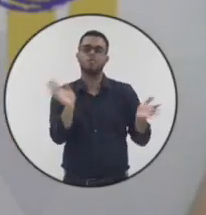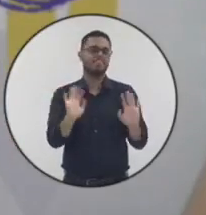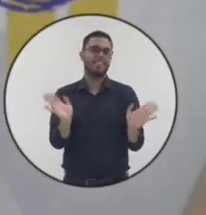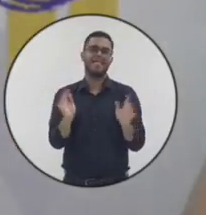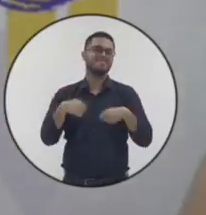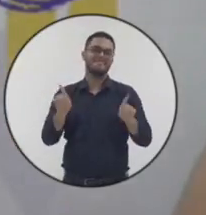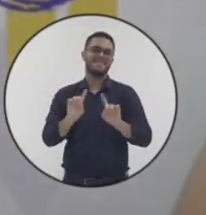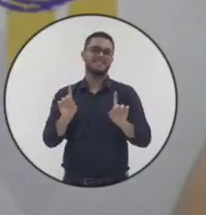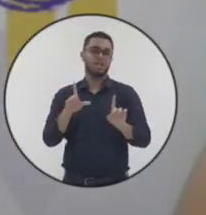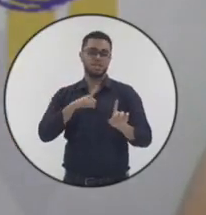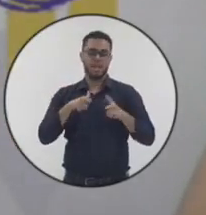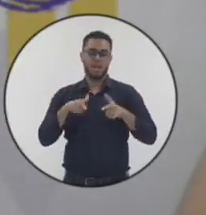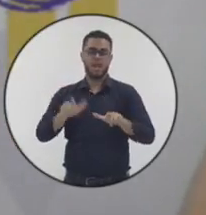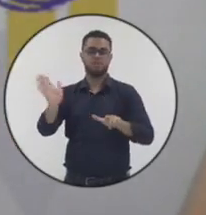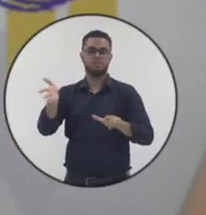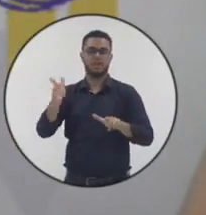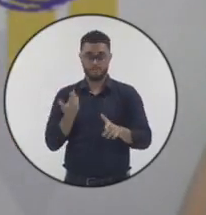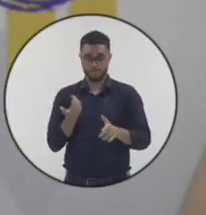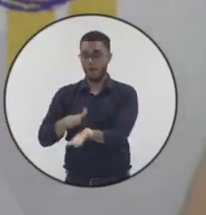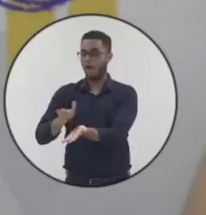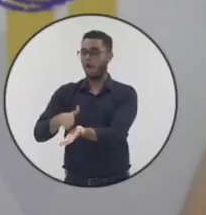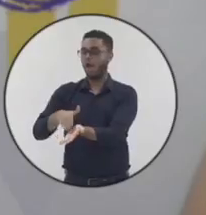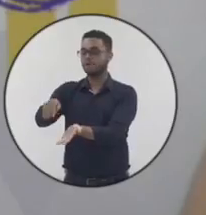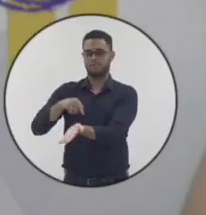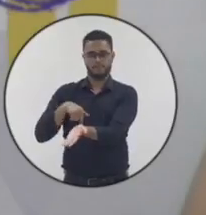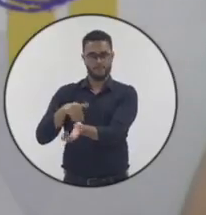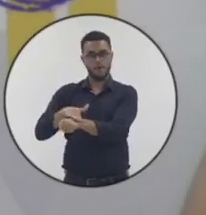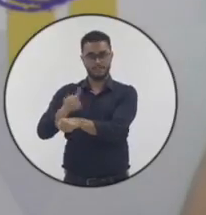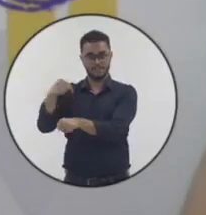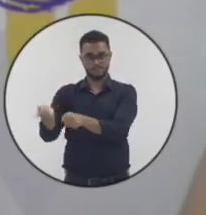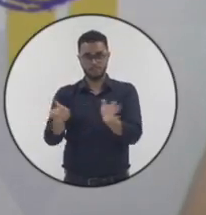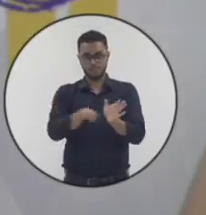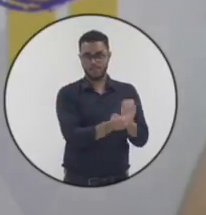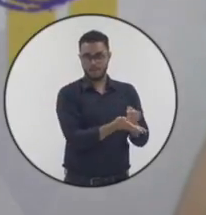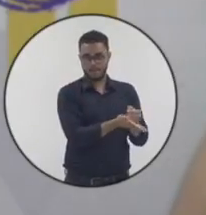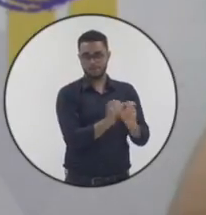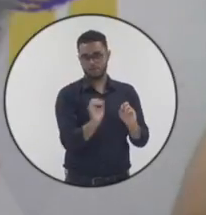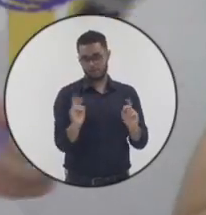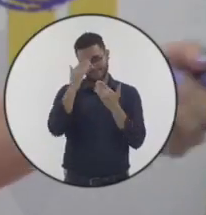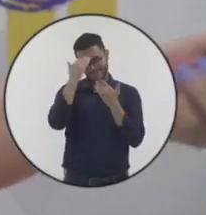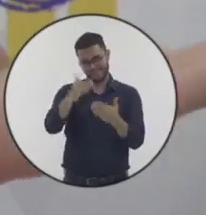aqui na resolução, a gente vai conversar já, quando a gente voltar para as nossas bases. Obrigada.